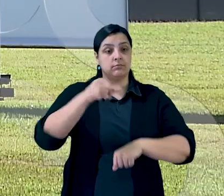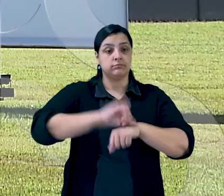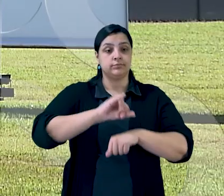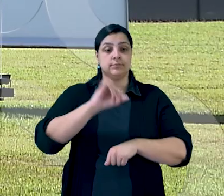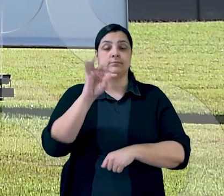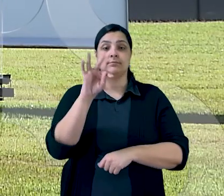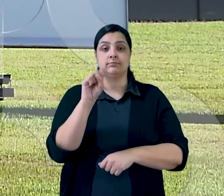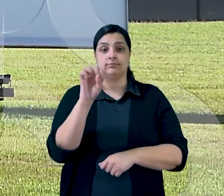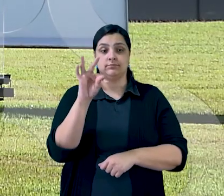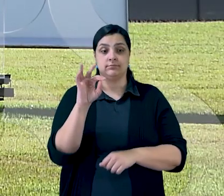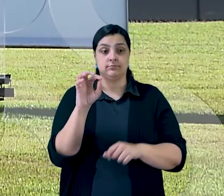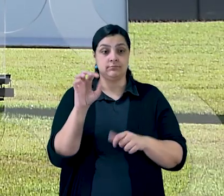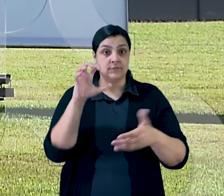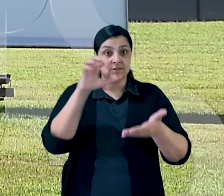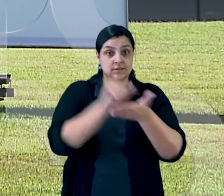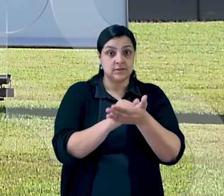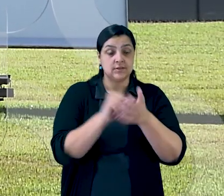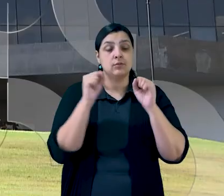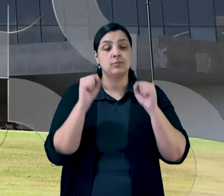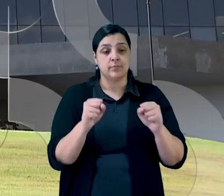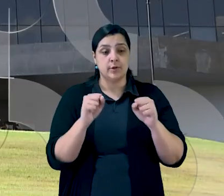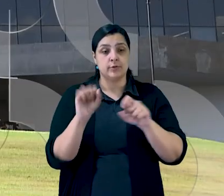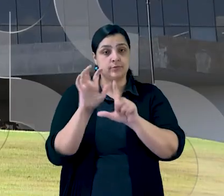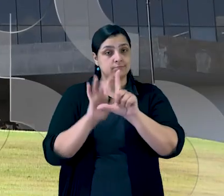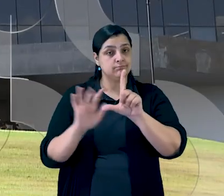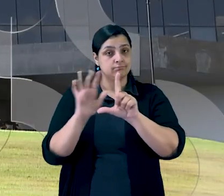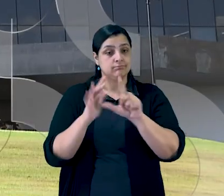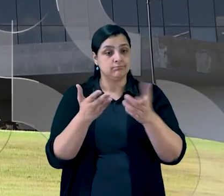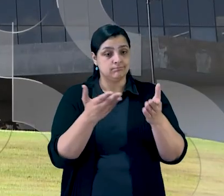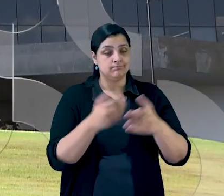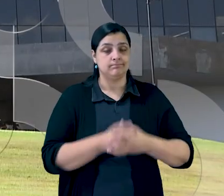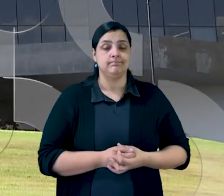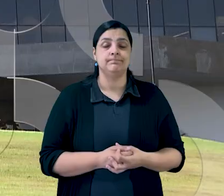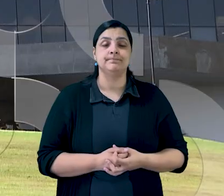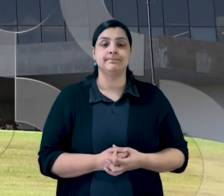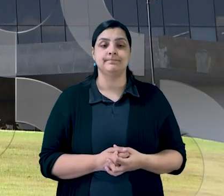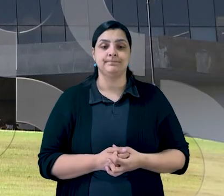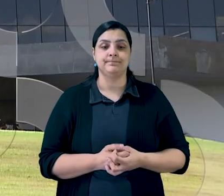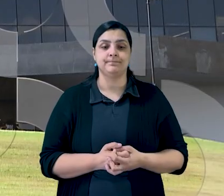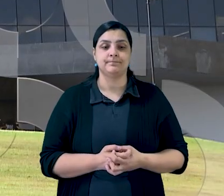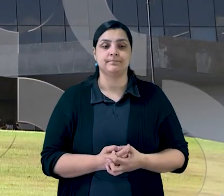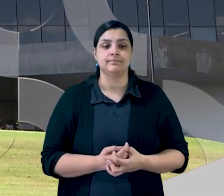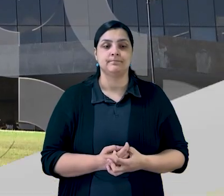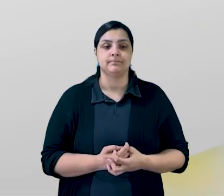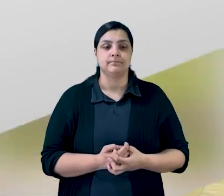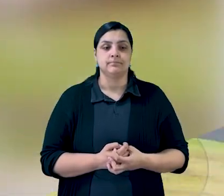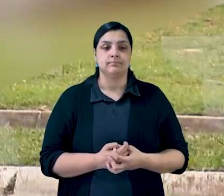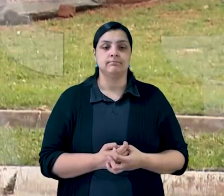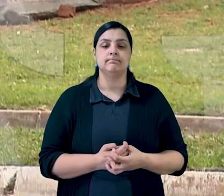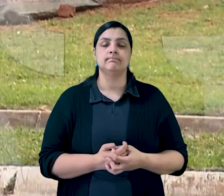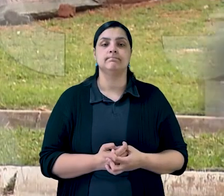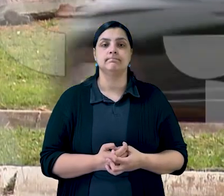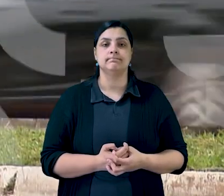sede do Tribunal em Brasília. As inscrições podem ser feitas pelo QR Code na tela.